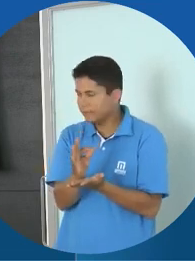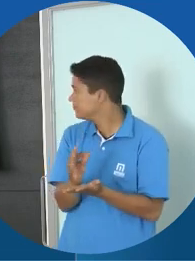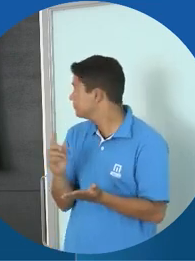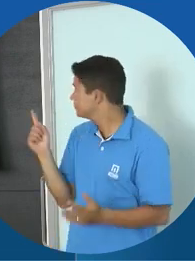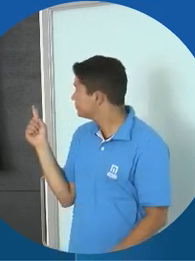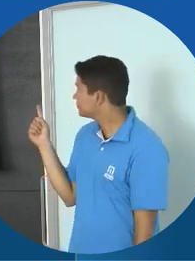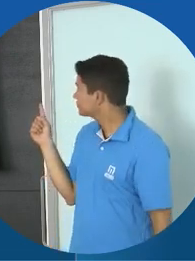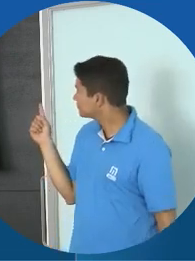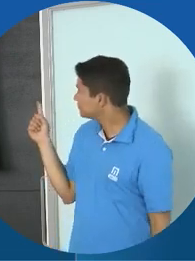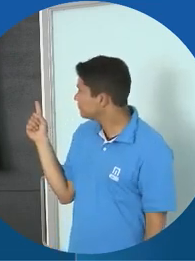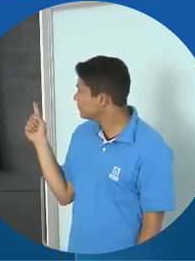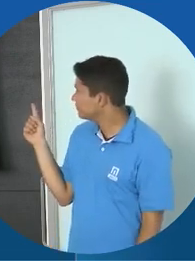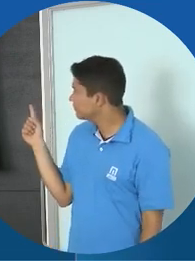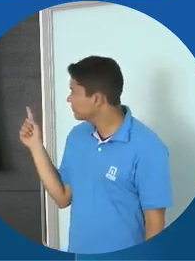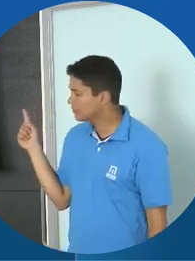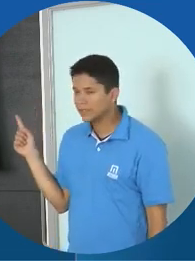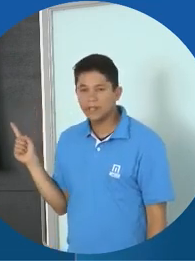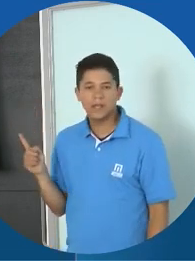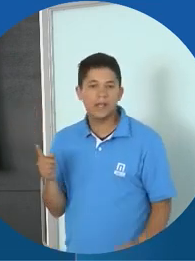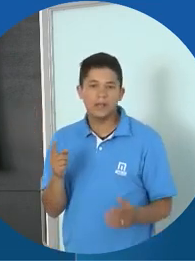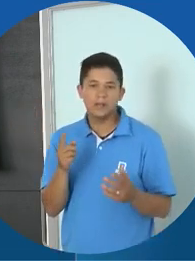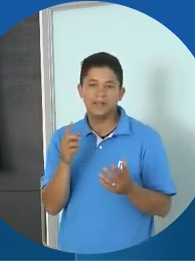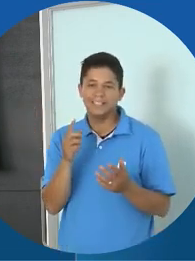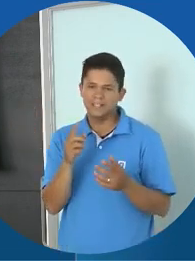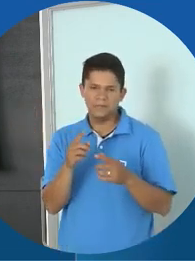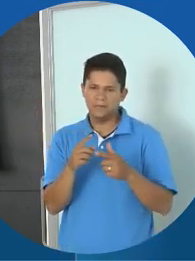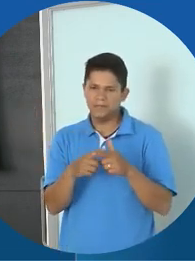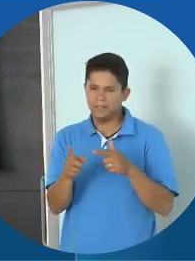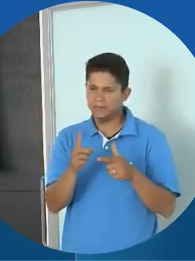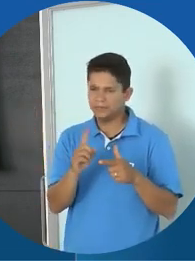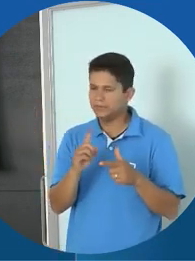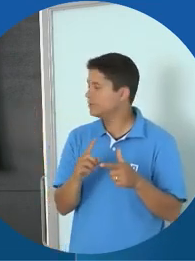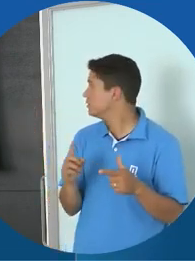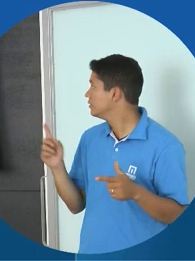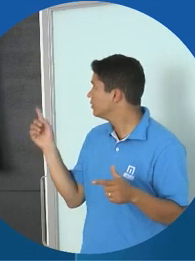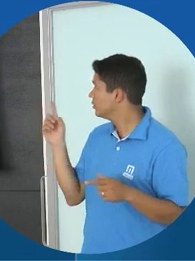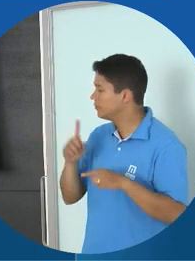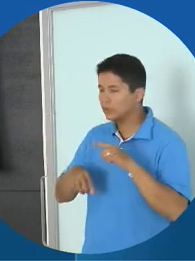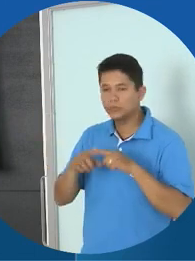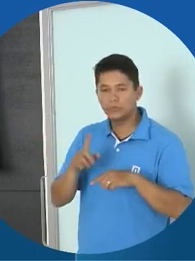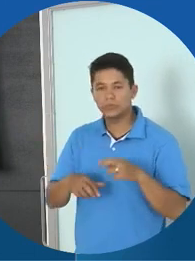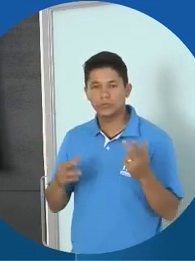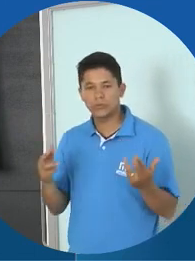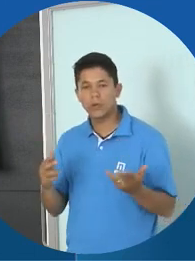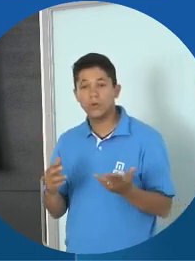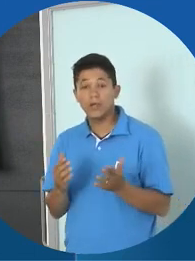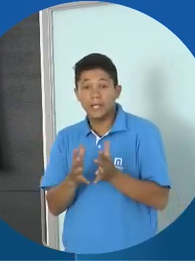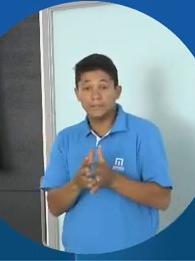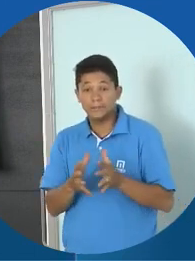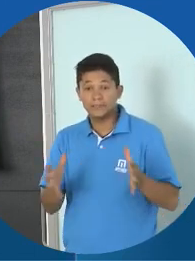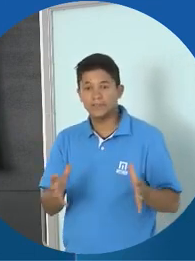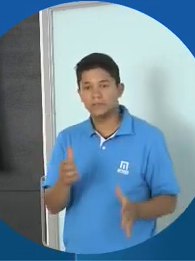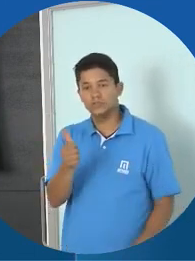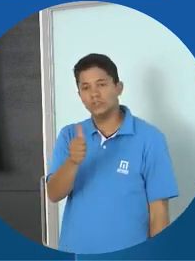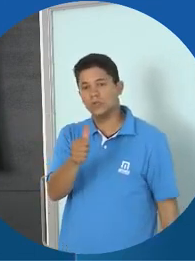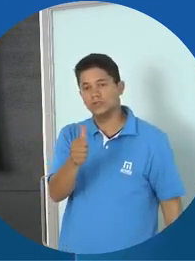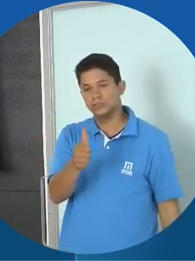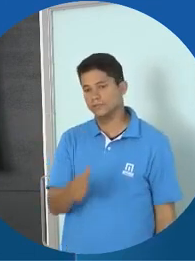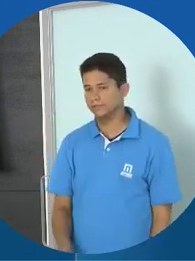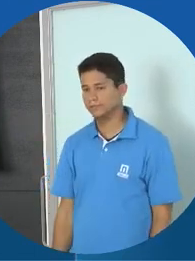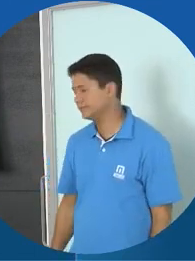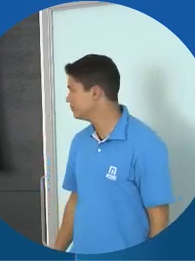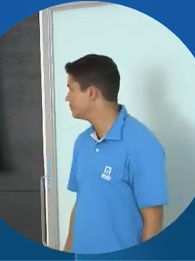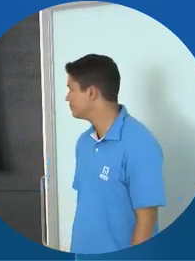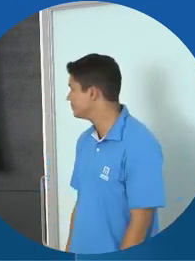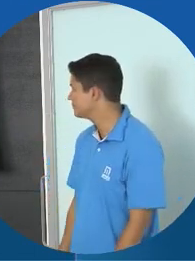tem uma expansão livre de 25 vezes, nós conseguimos chegar a uma taxa de expansão de 11. Isso, o que eu quero